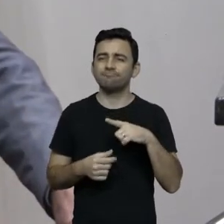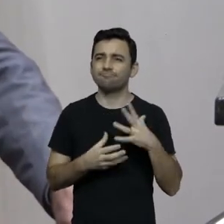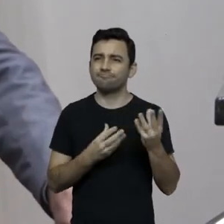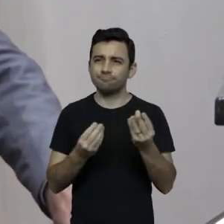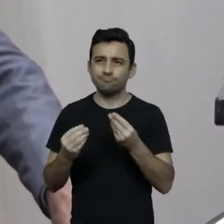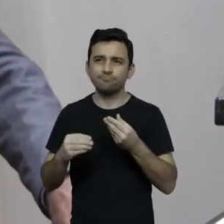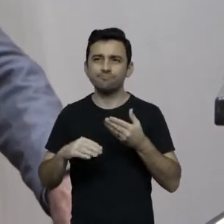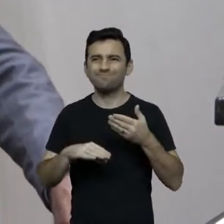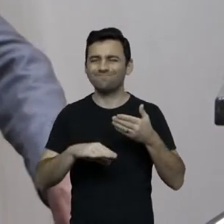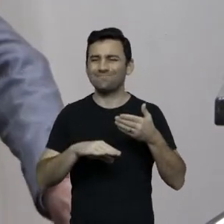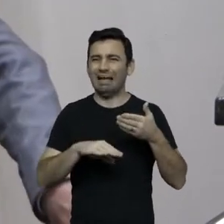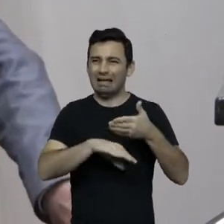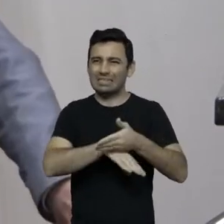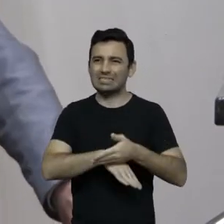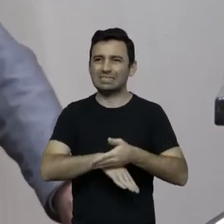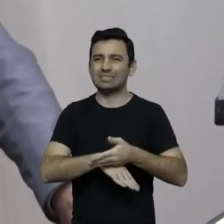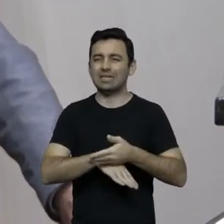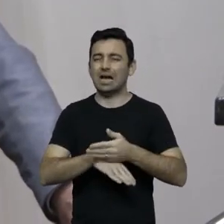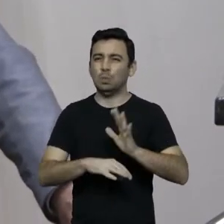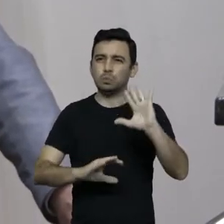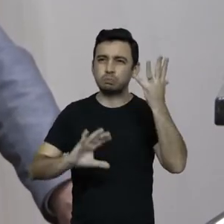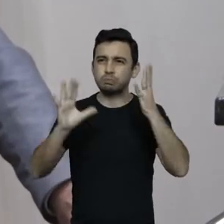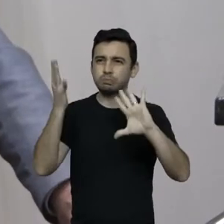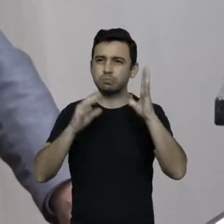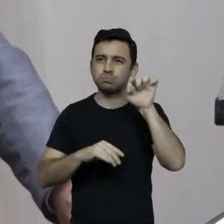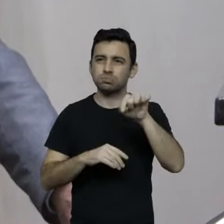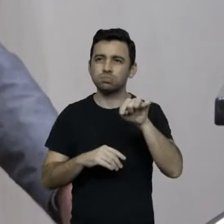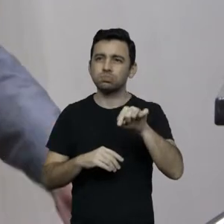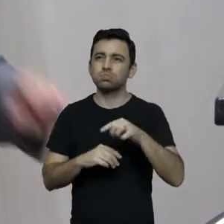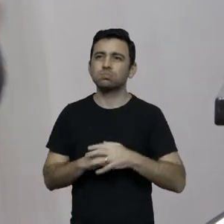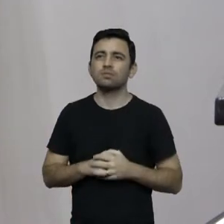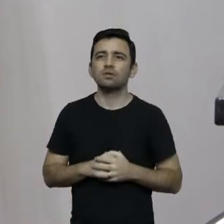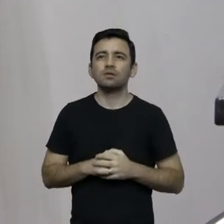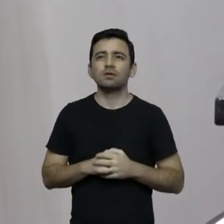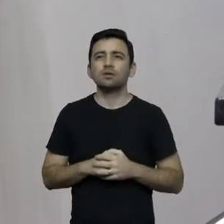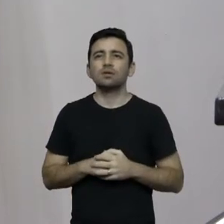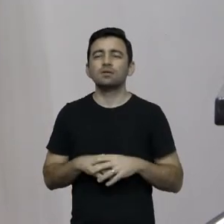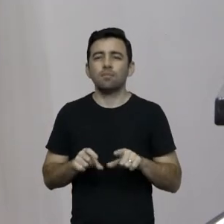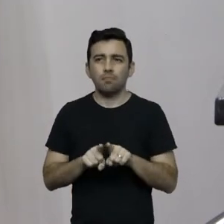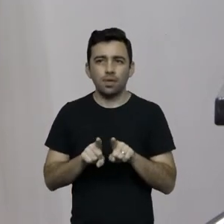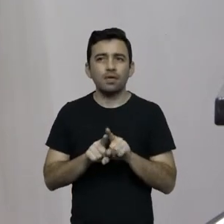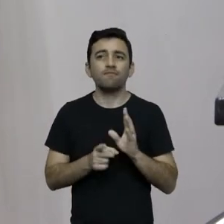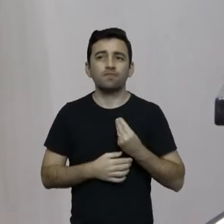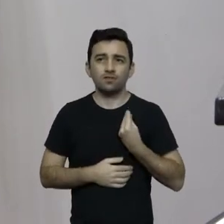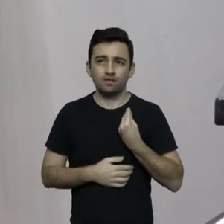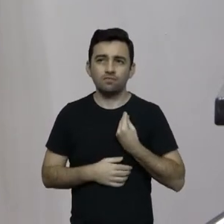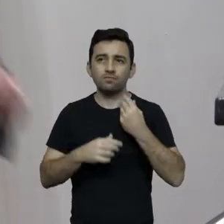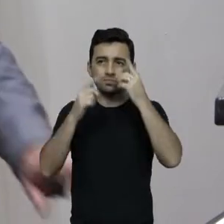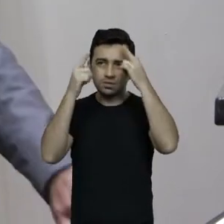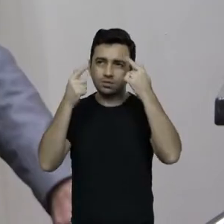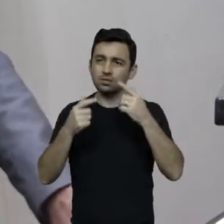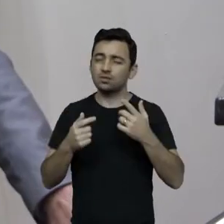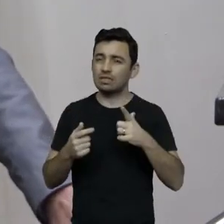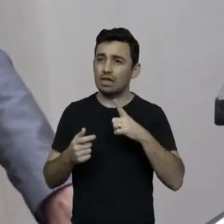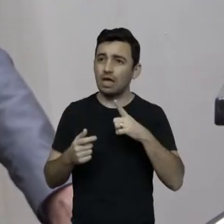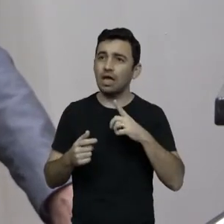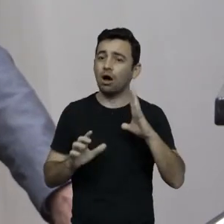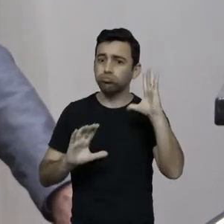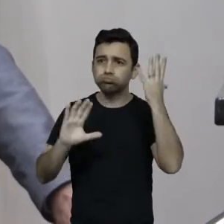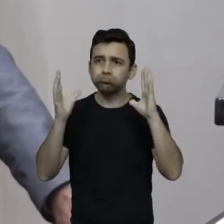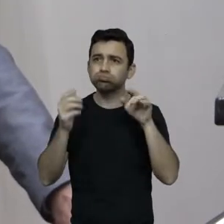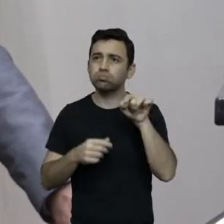praticados deputados Aretha eu posso excelência lá presente também atos importantes